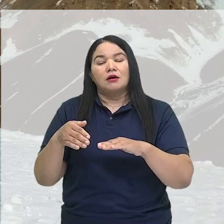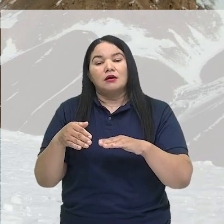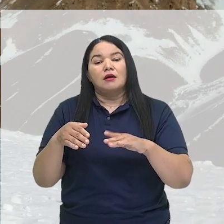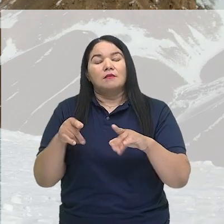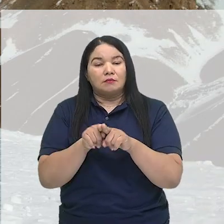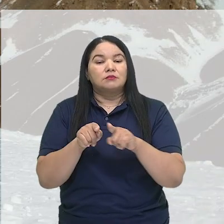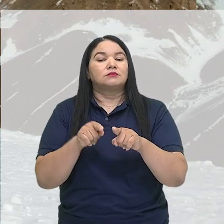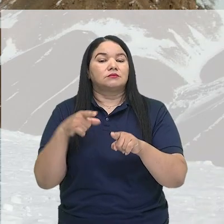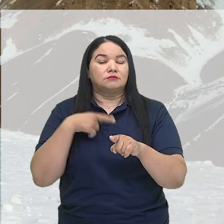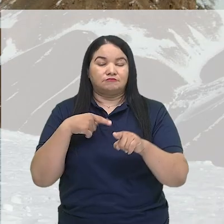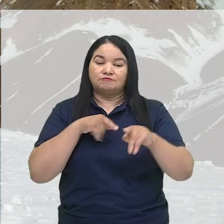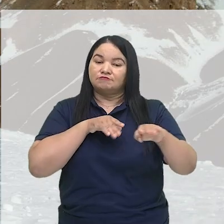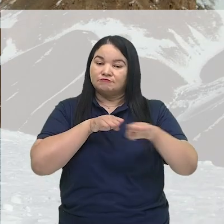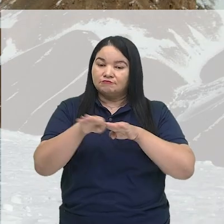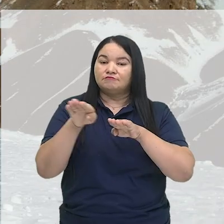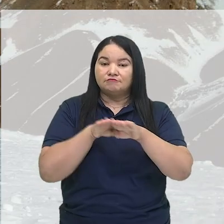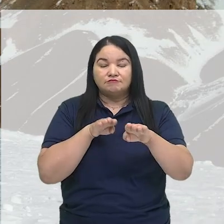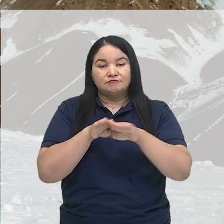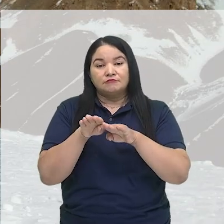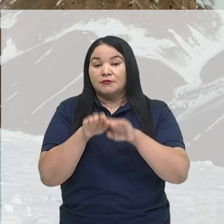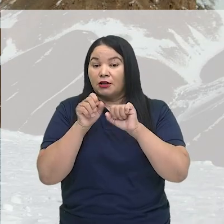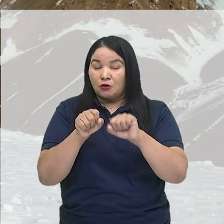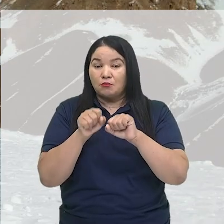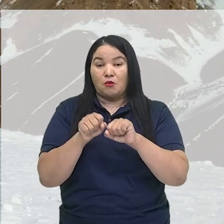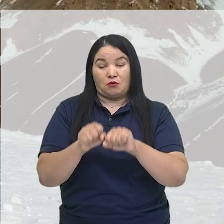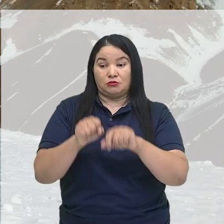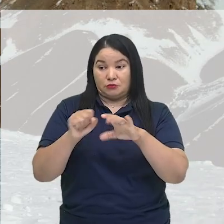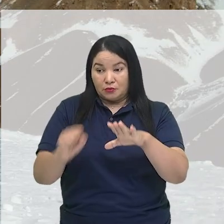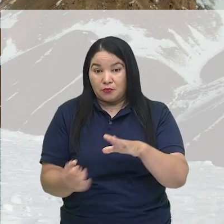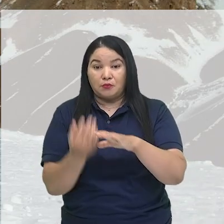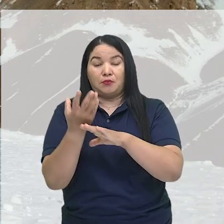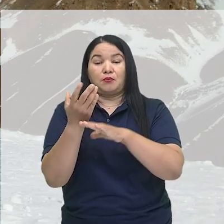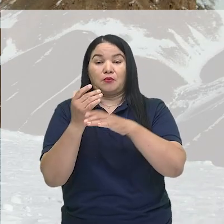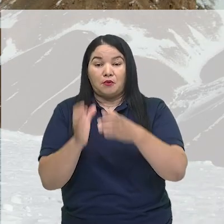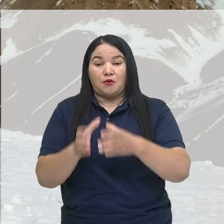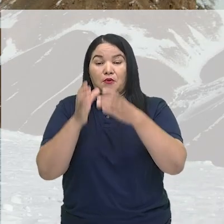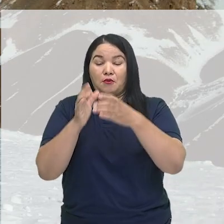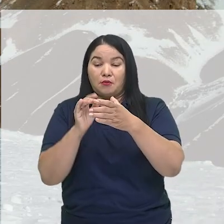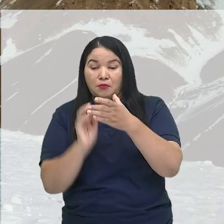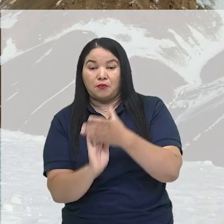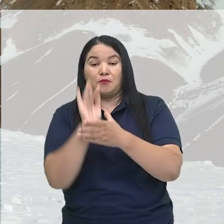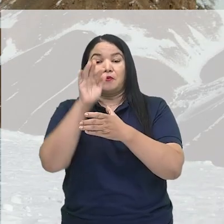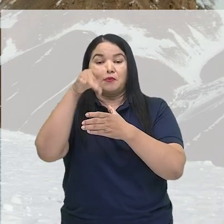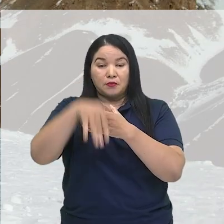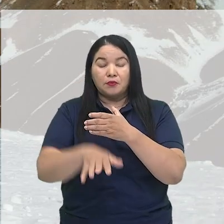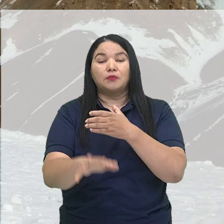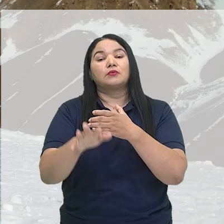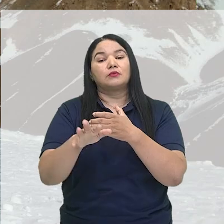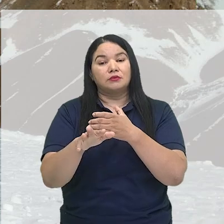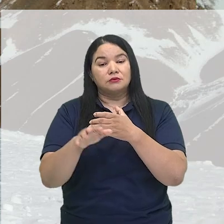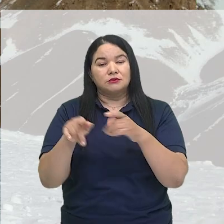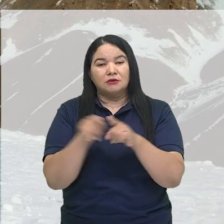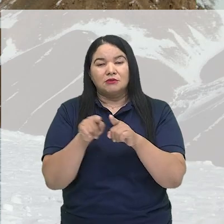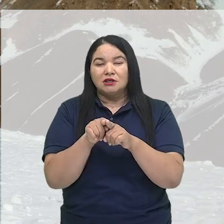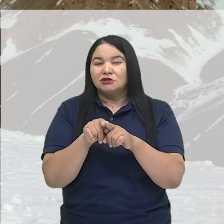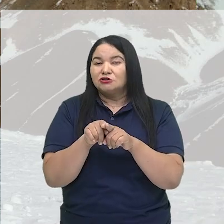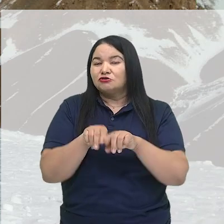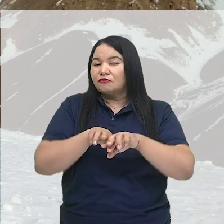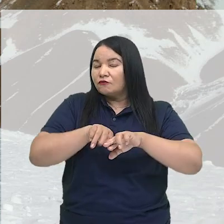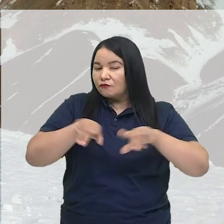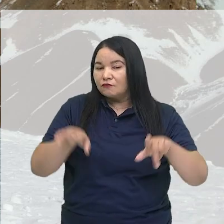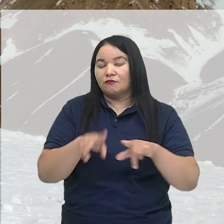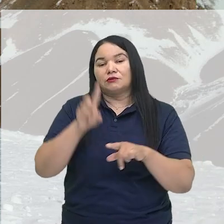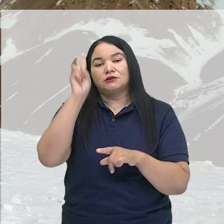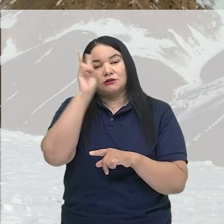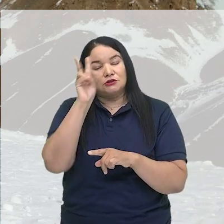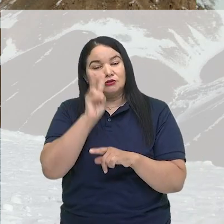se movimentando. Os vulcões podem entrar em erupção, como nós já vimos continuamente aí, vários fatos históricos sobre